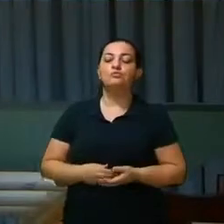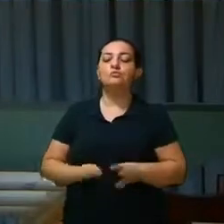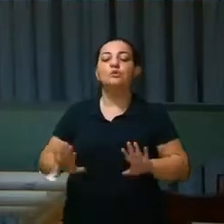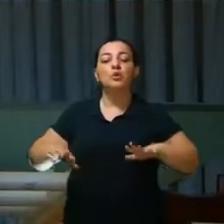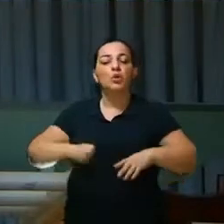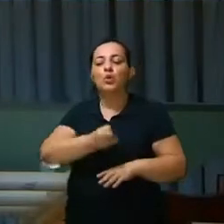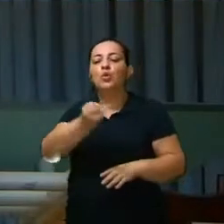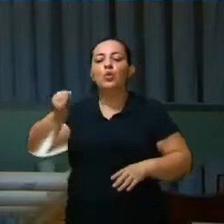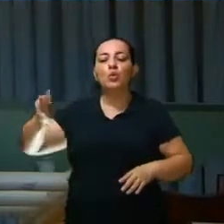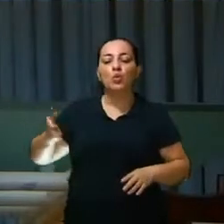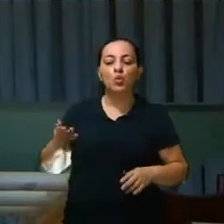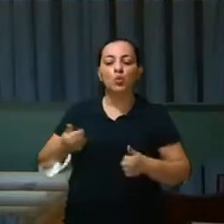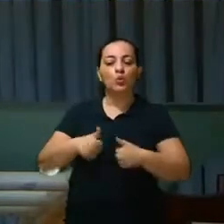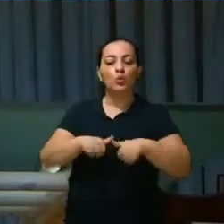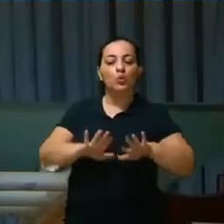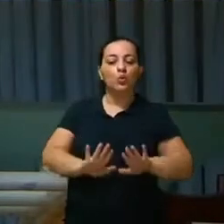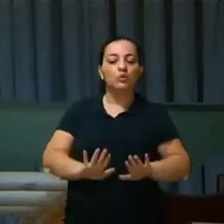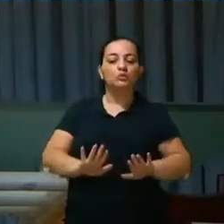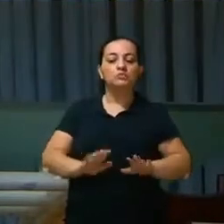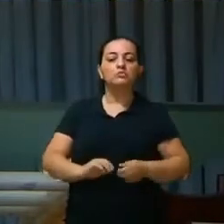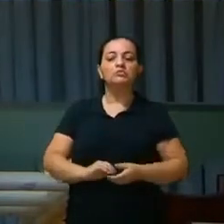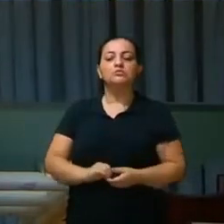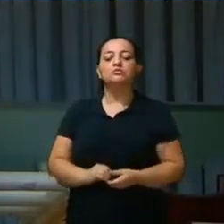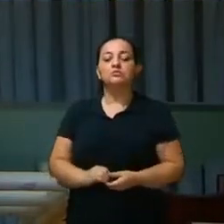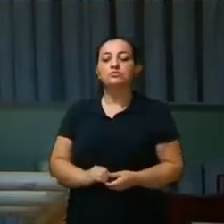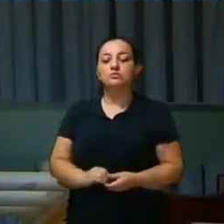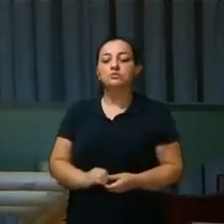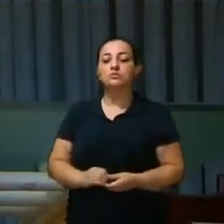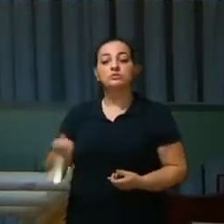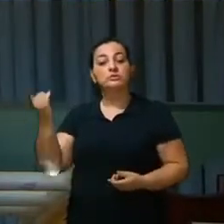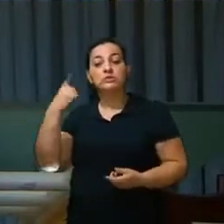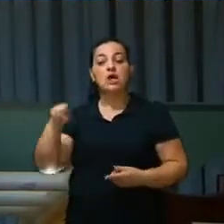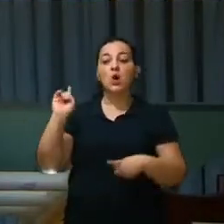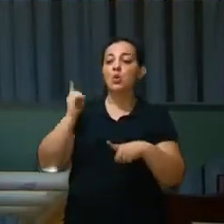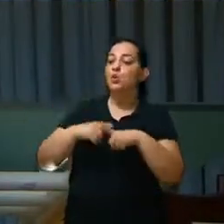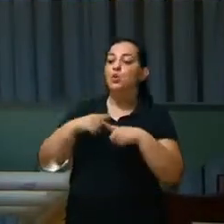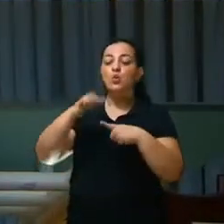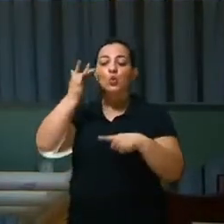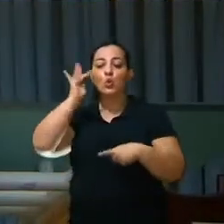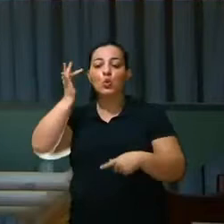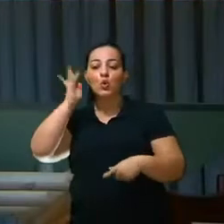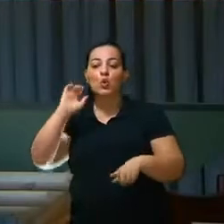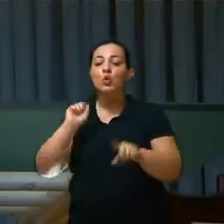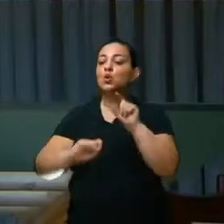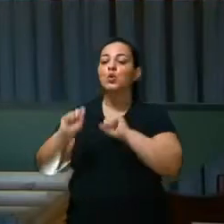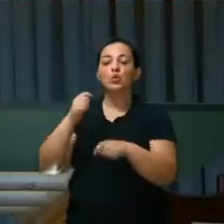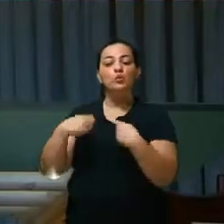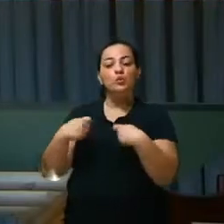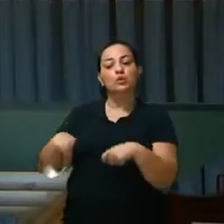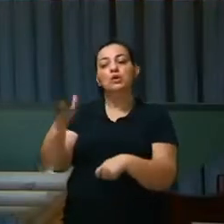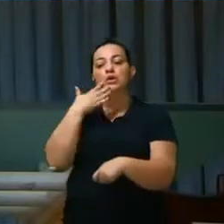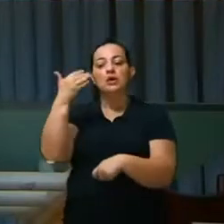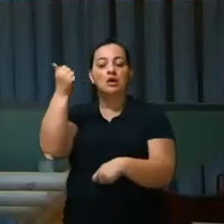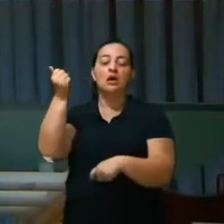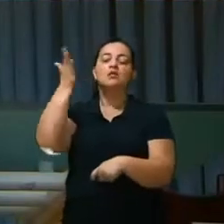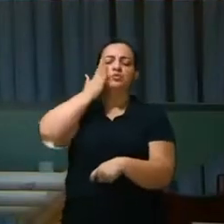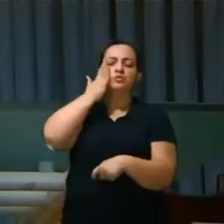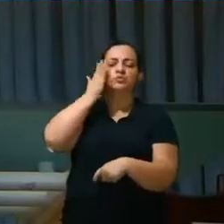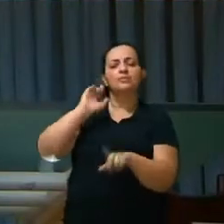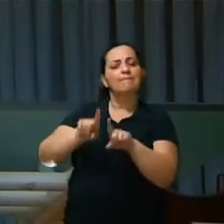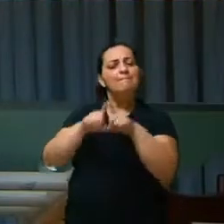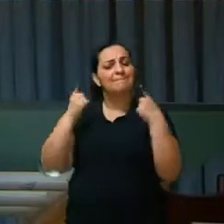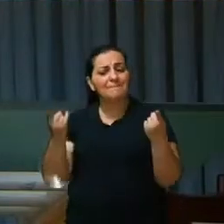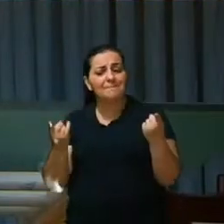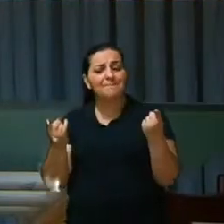e quantos que ficariam e não porque não sabiam que precisavam melhorar sabiam